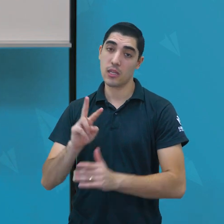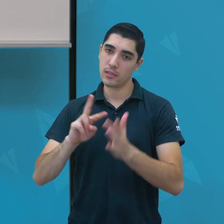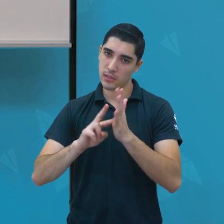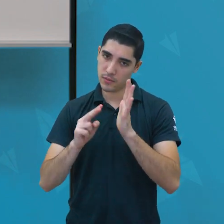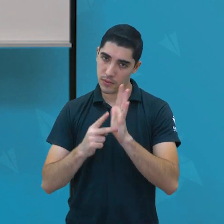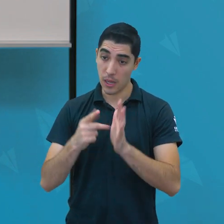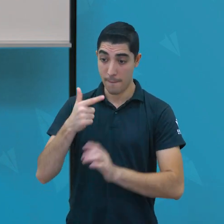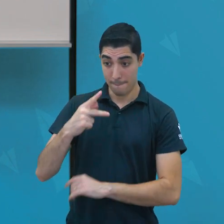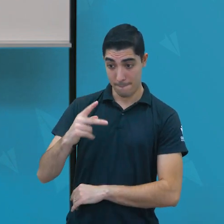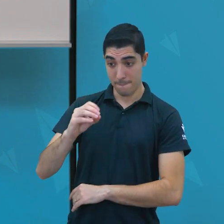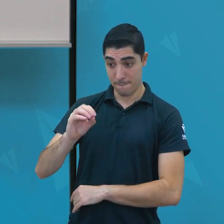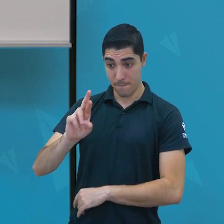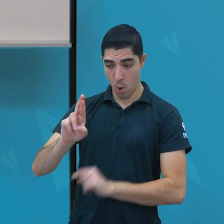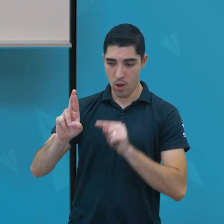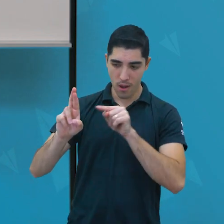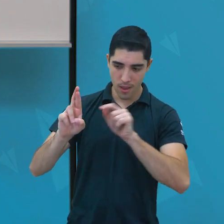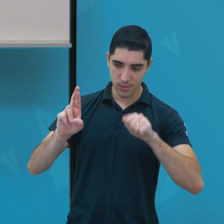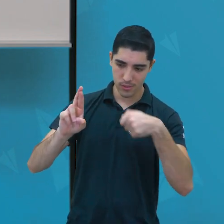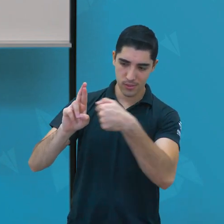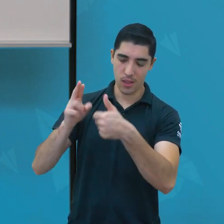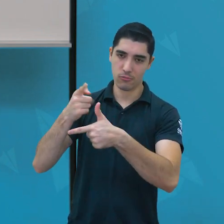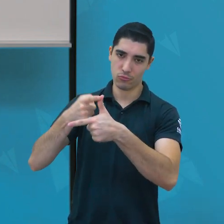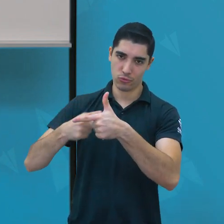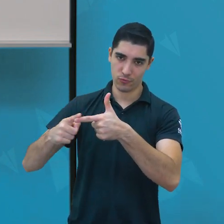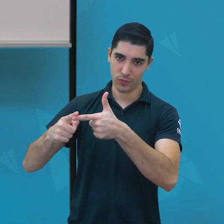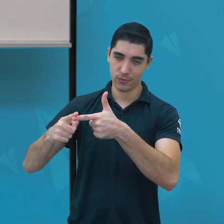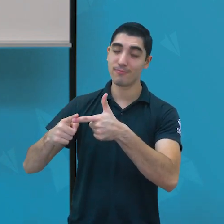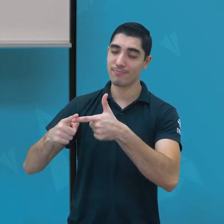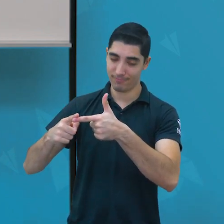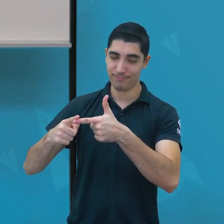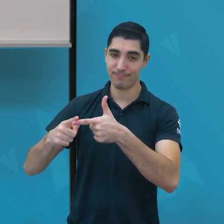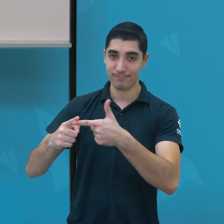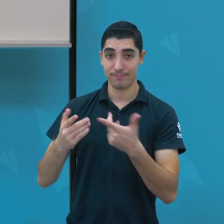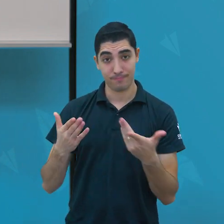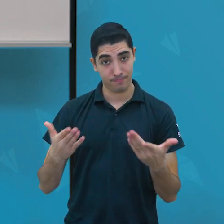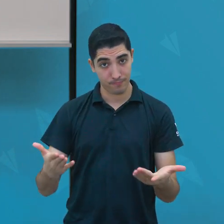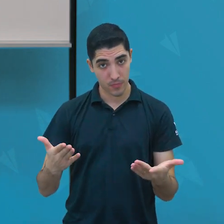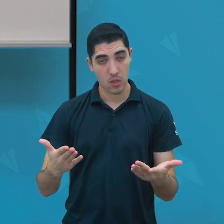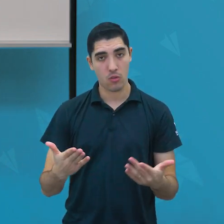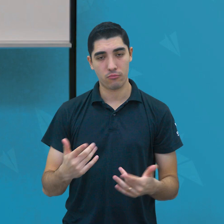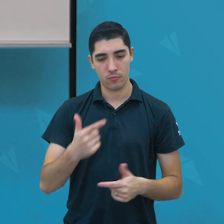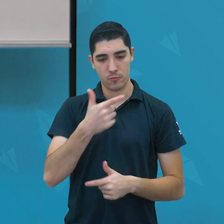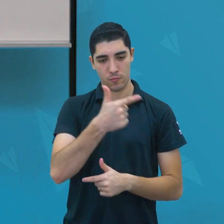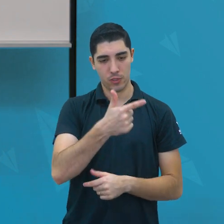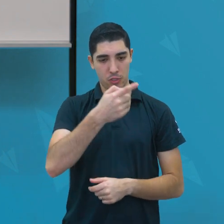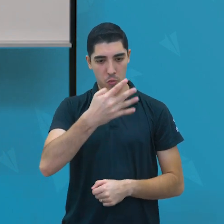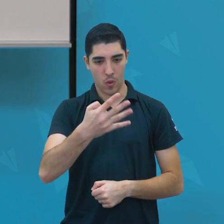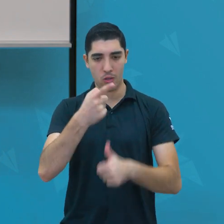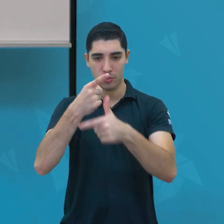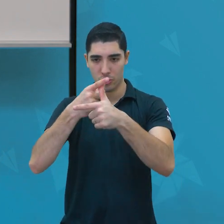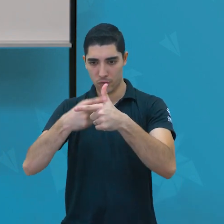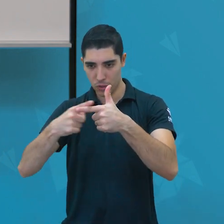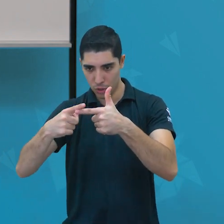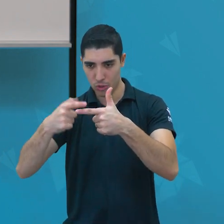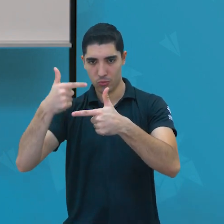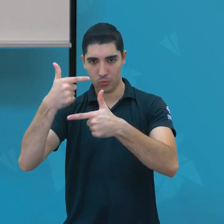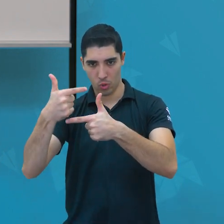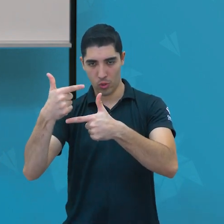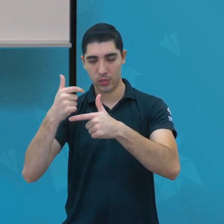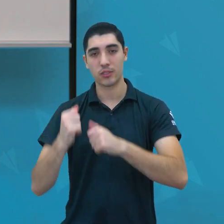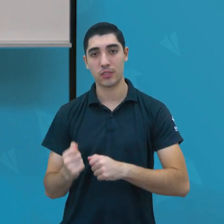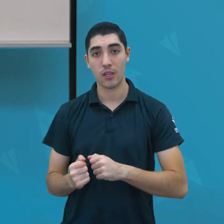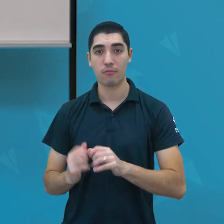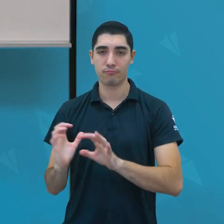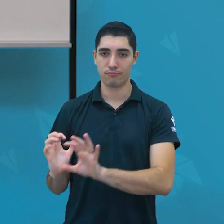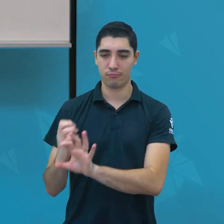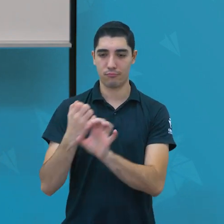divisão, tá? Normalmente se refere a uma divisão, por divisão. Então, 24 por 2, aqui eu